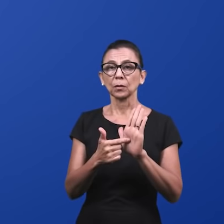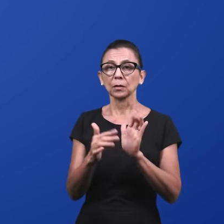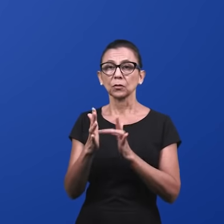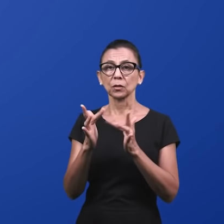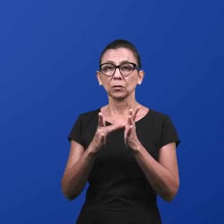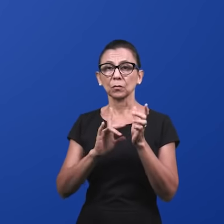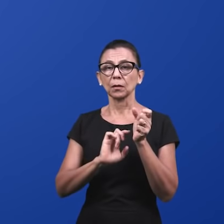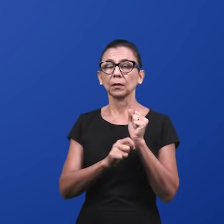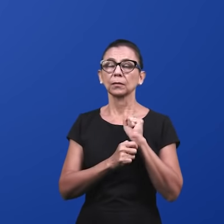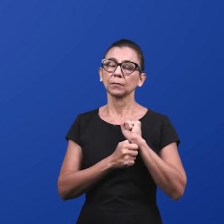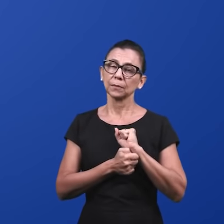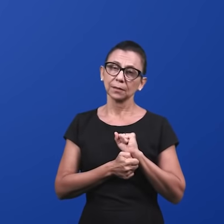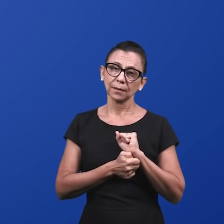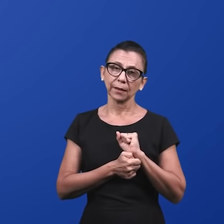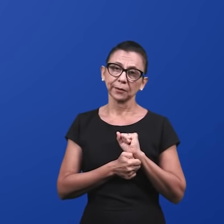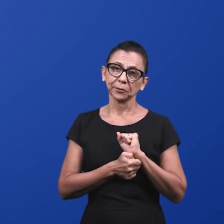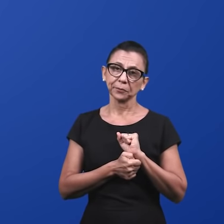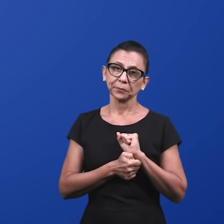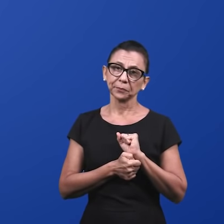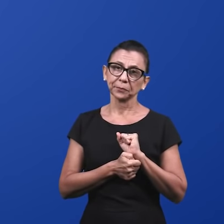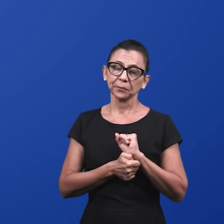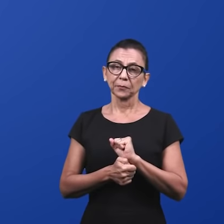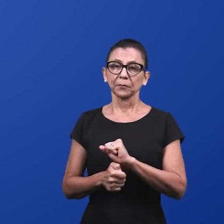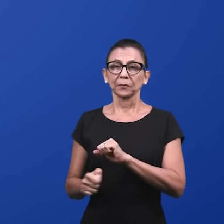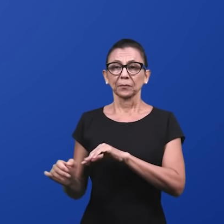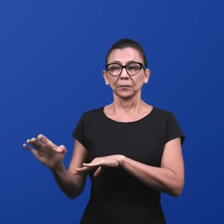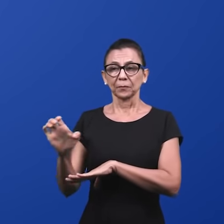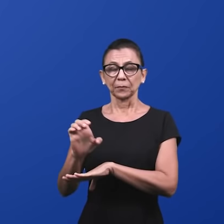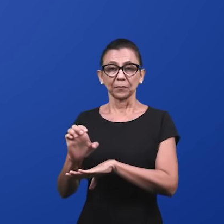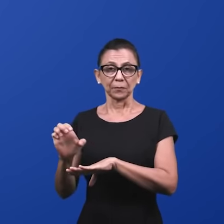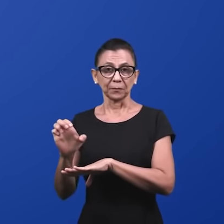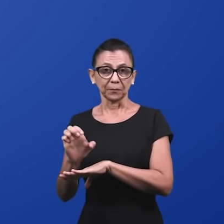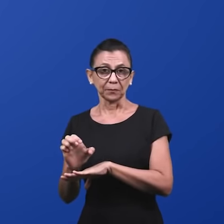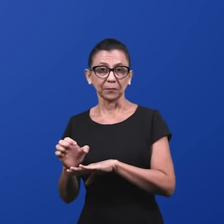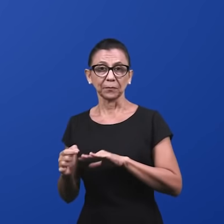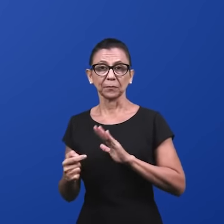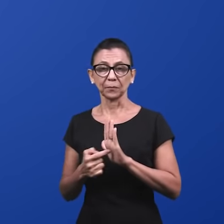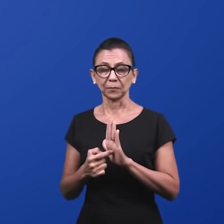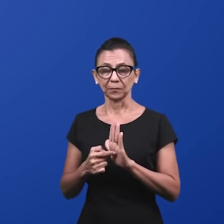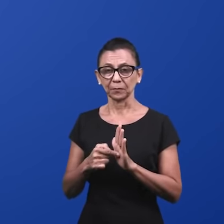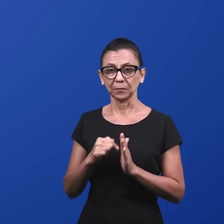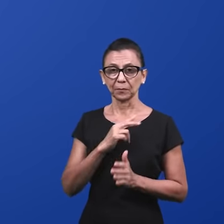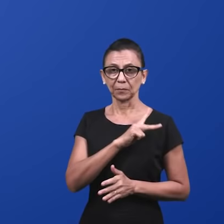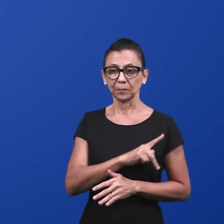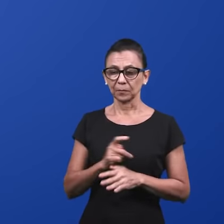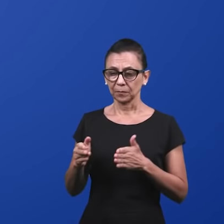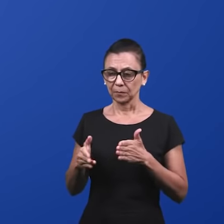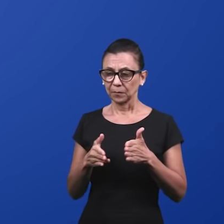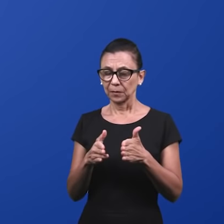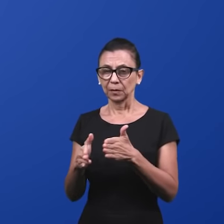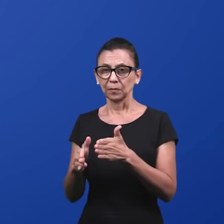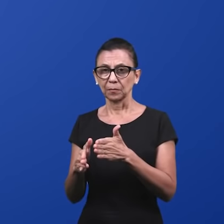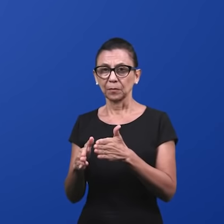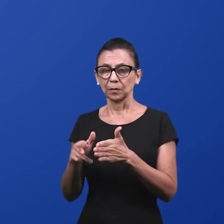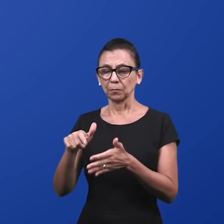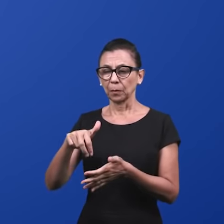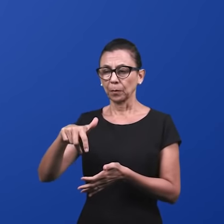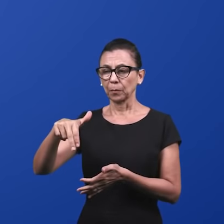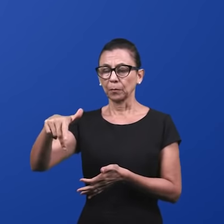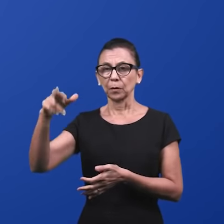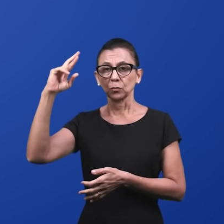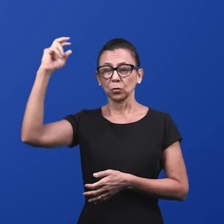em Efésios não poderia ser diferente, pois quando Paulo estava no caminho de Damasco, o Senhor Jesus se revelou a